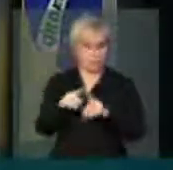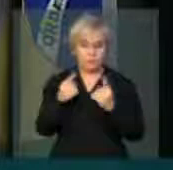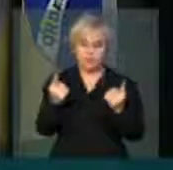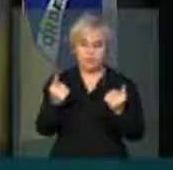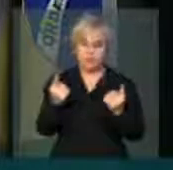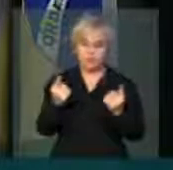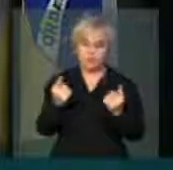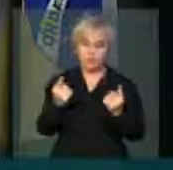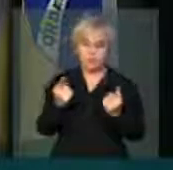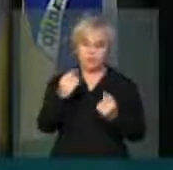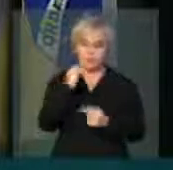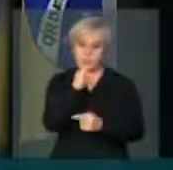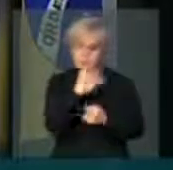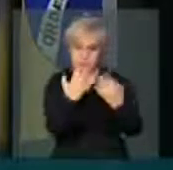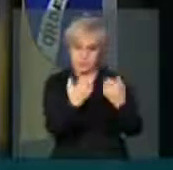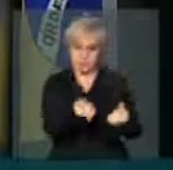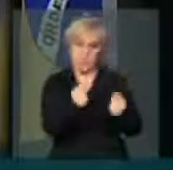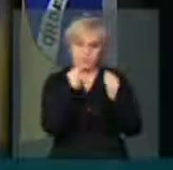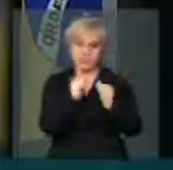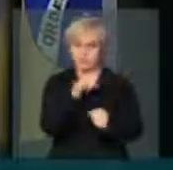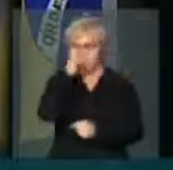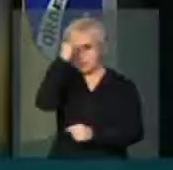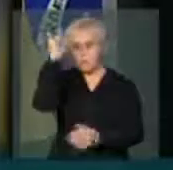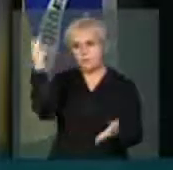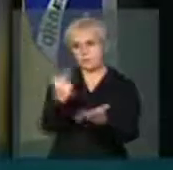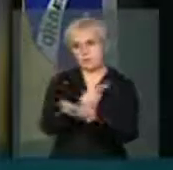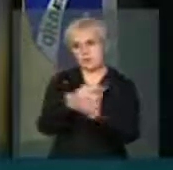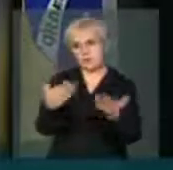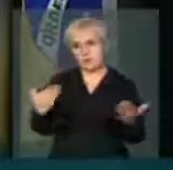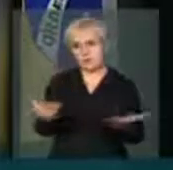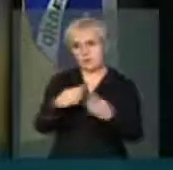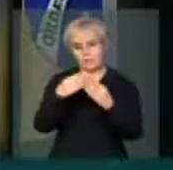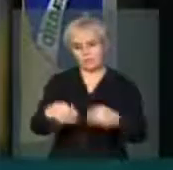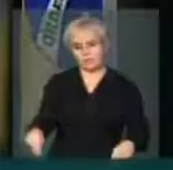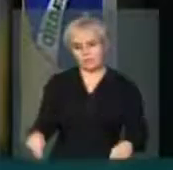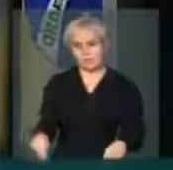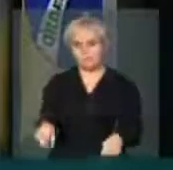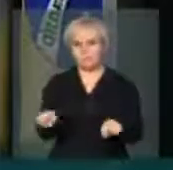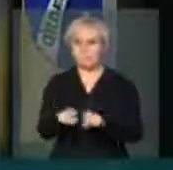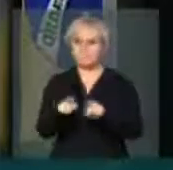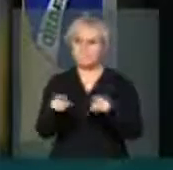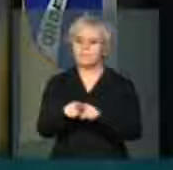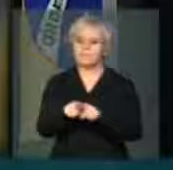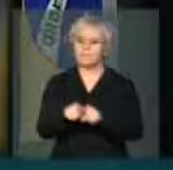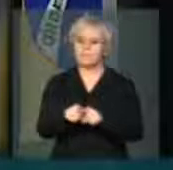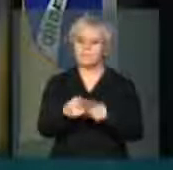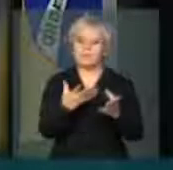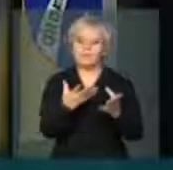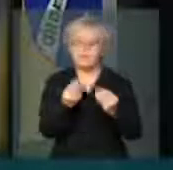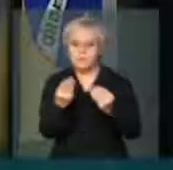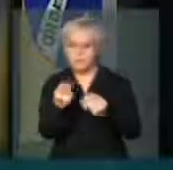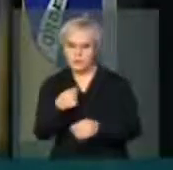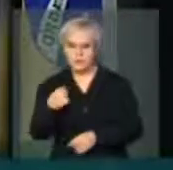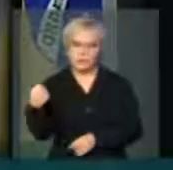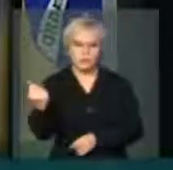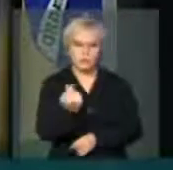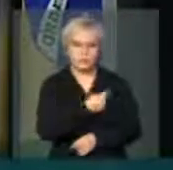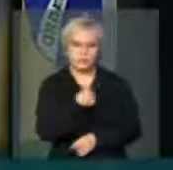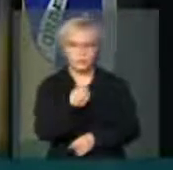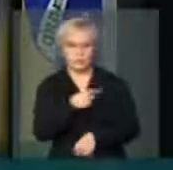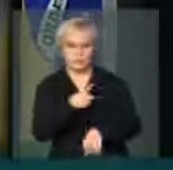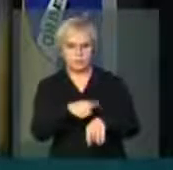tanta sangria dos cofres públicos. Da mesma maneira, não foram poucos os que entre nós da